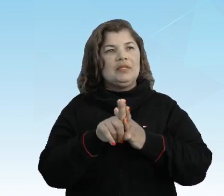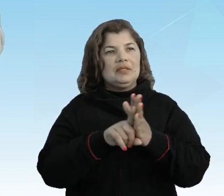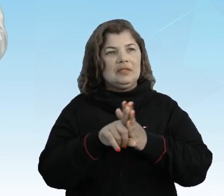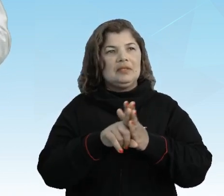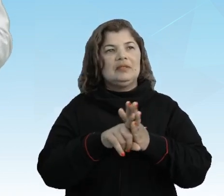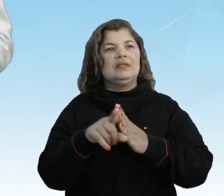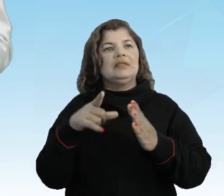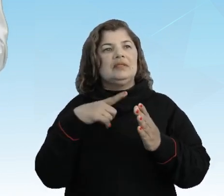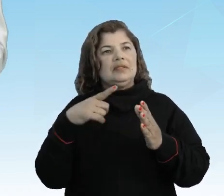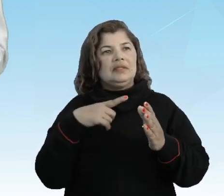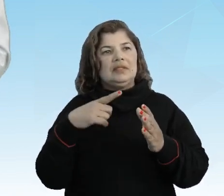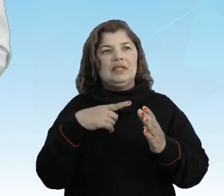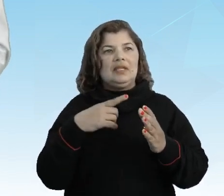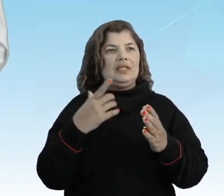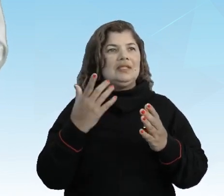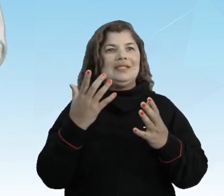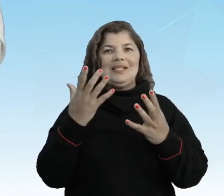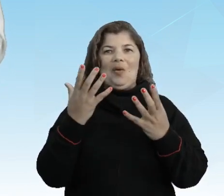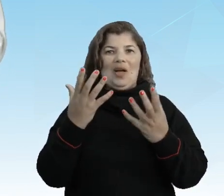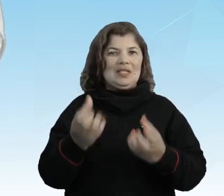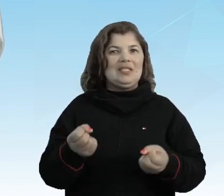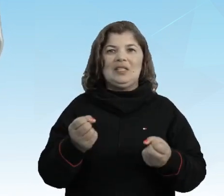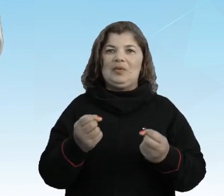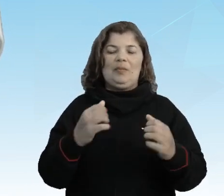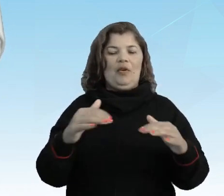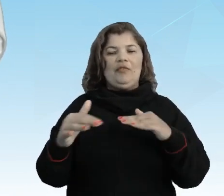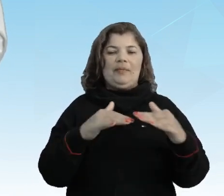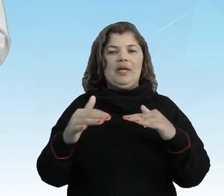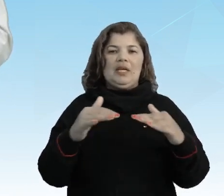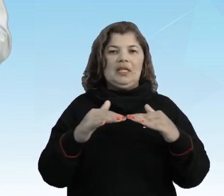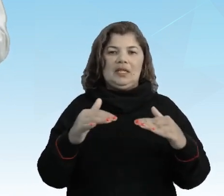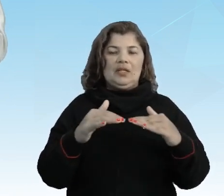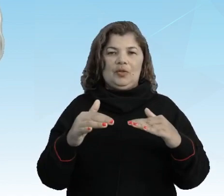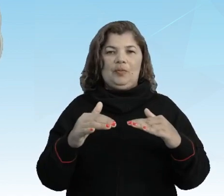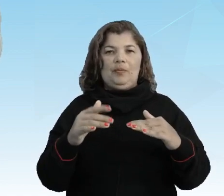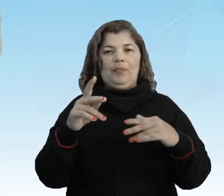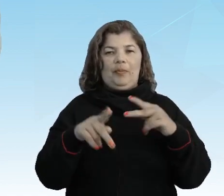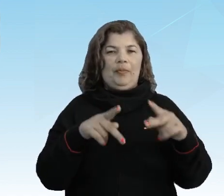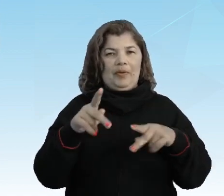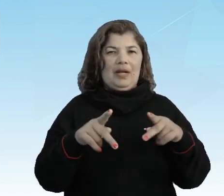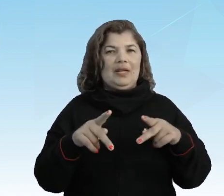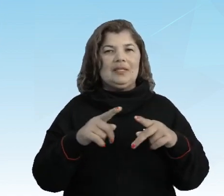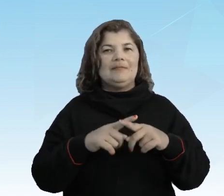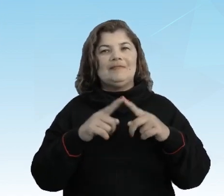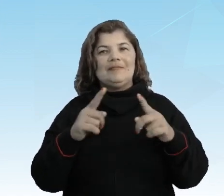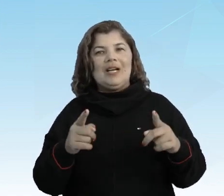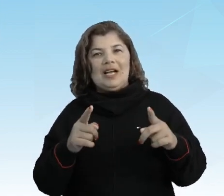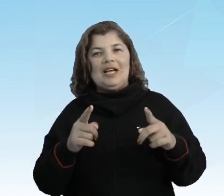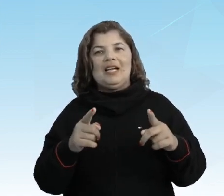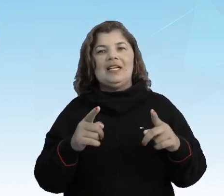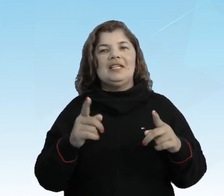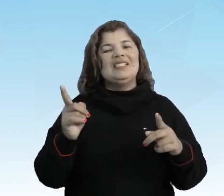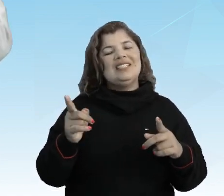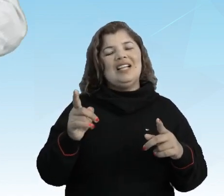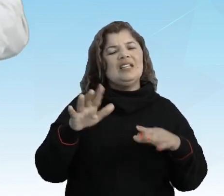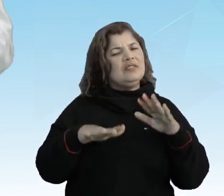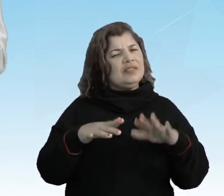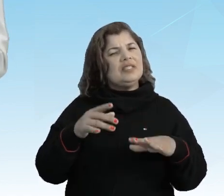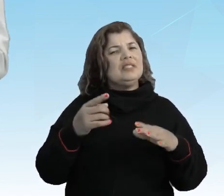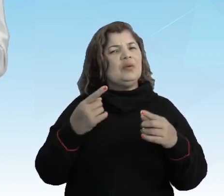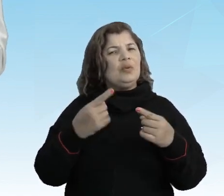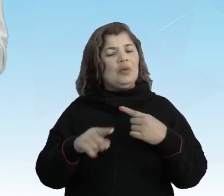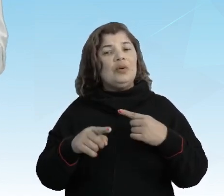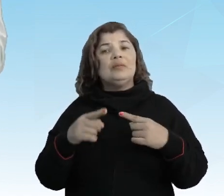dizer que não houve uma adesão dos movimentos populares. Mas eu tendo a discordar. Por